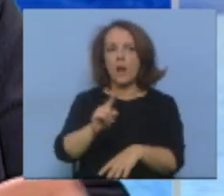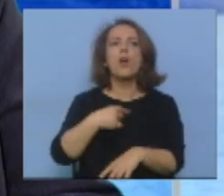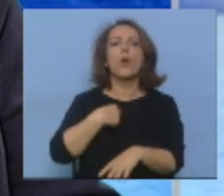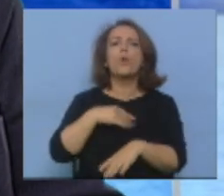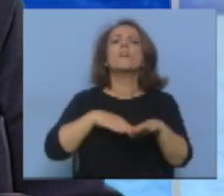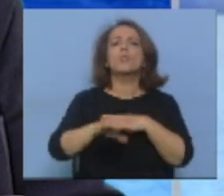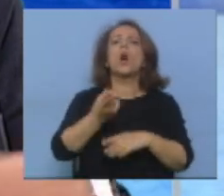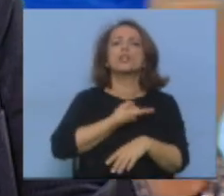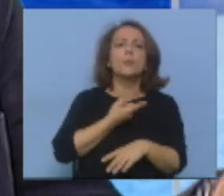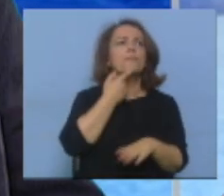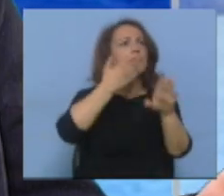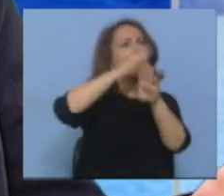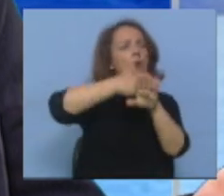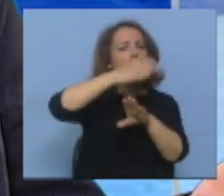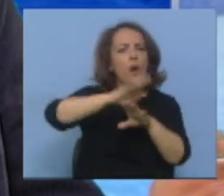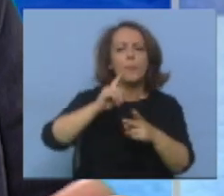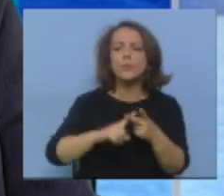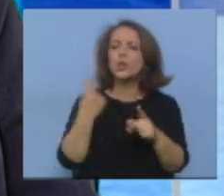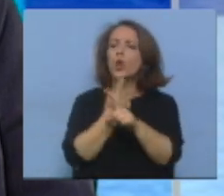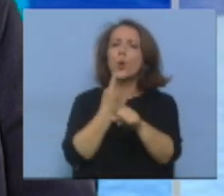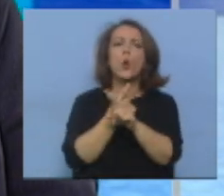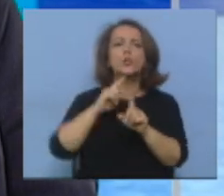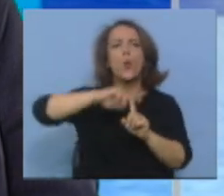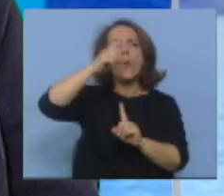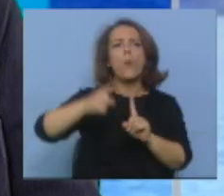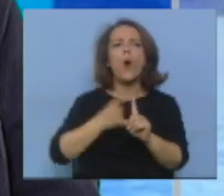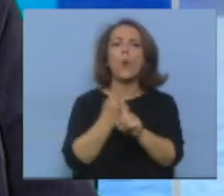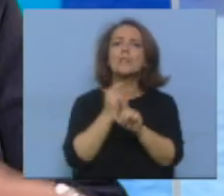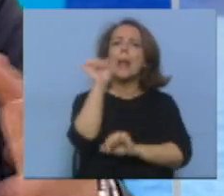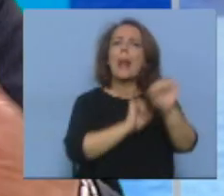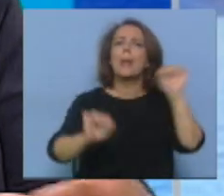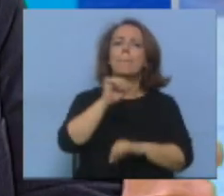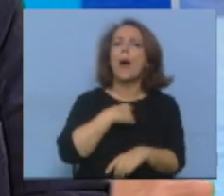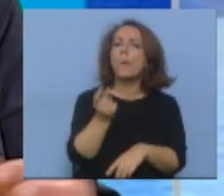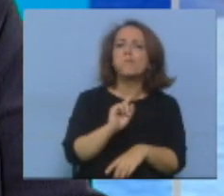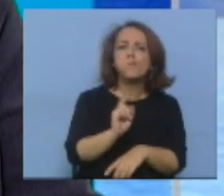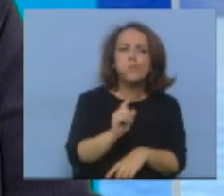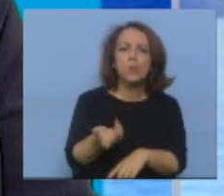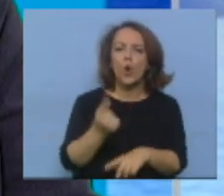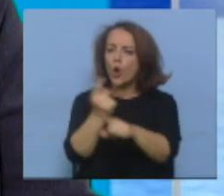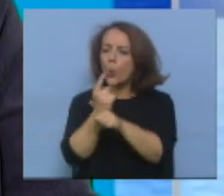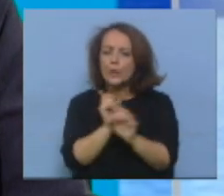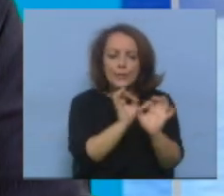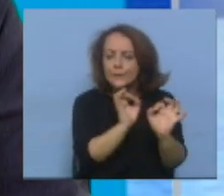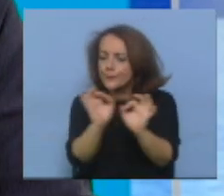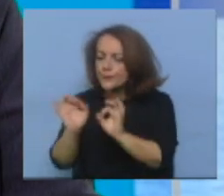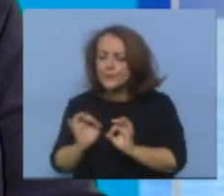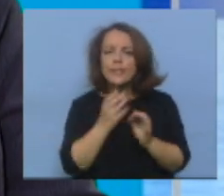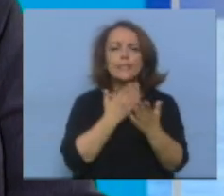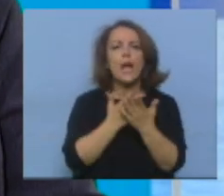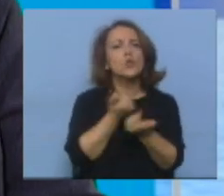civil, ando a limpar o que não consigo limpar durante o ano, não é? Ando a cuidar de coisas para que depois tudo fique